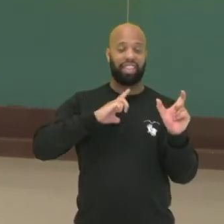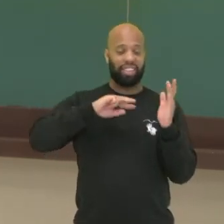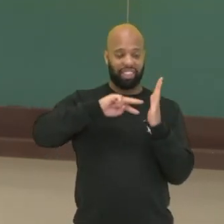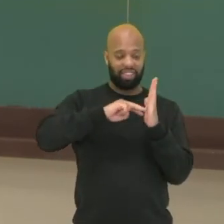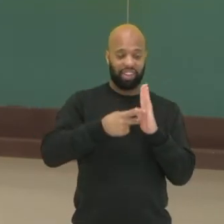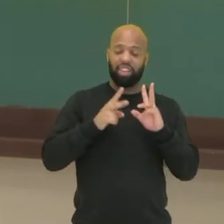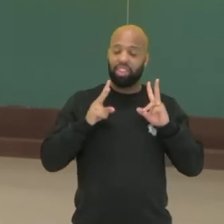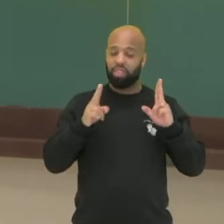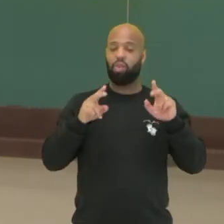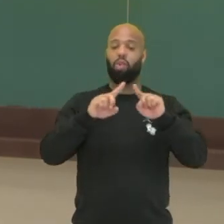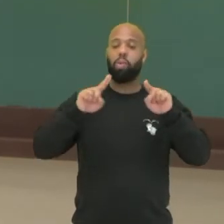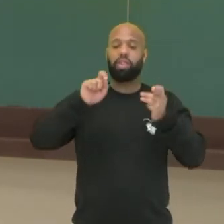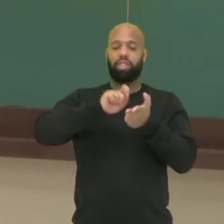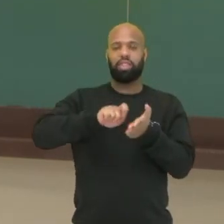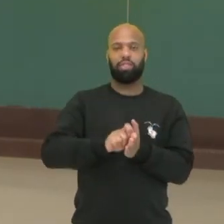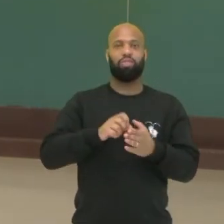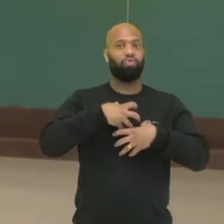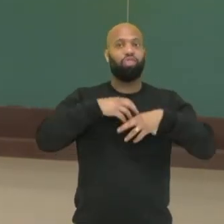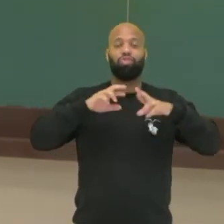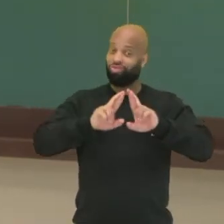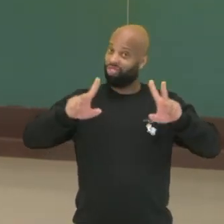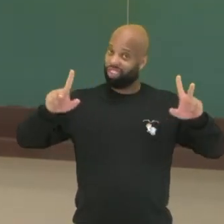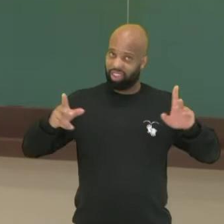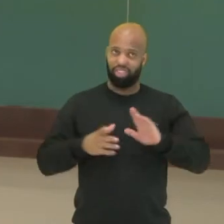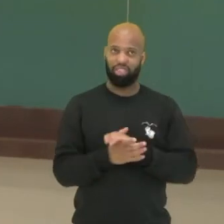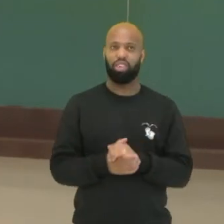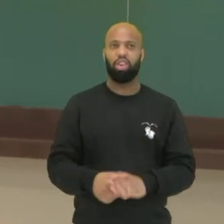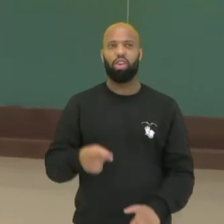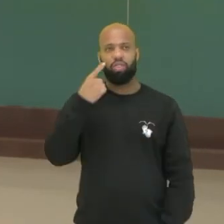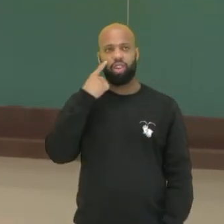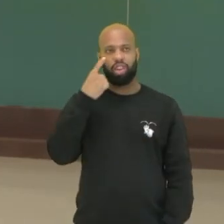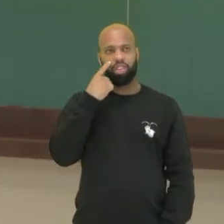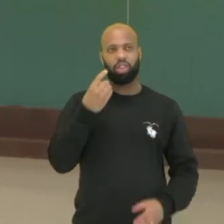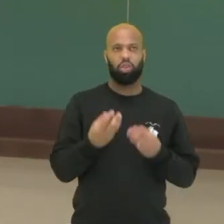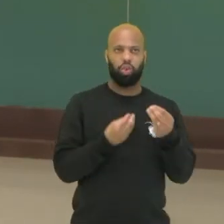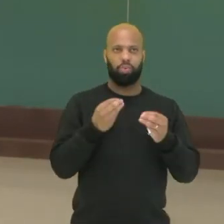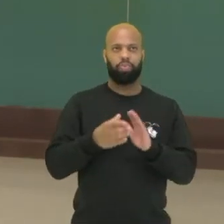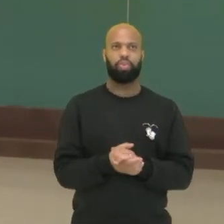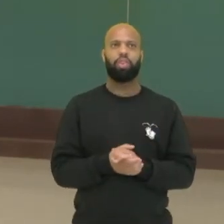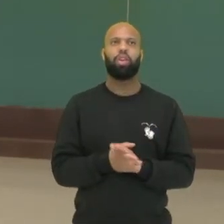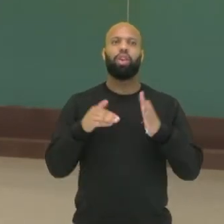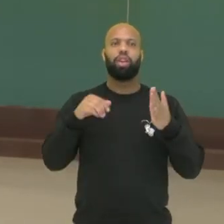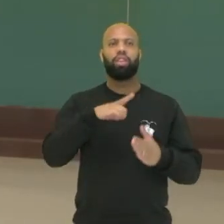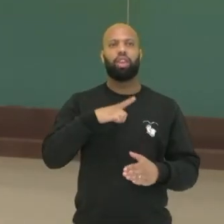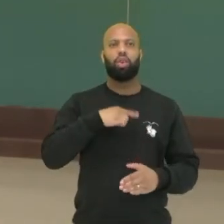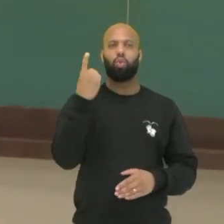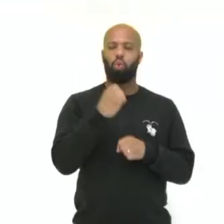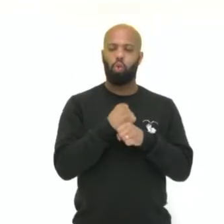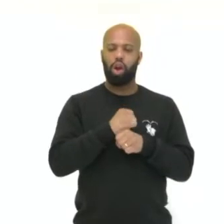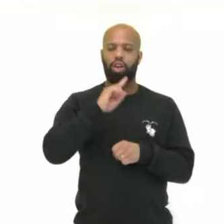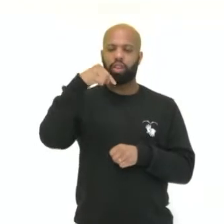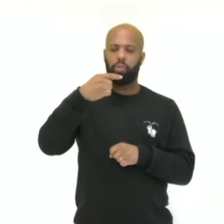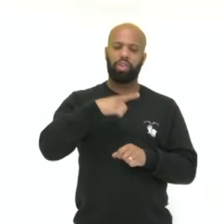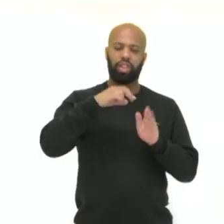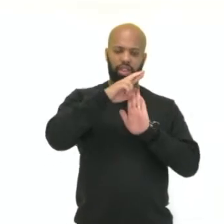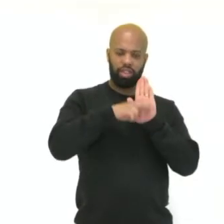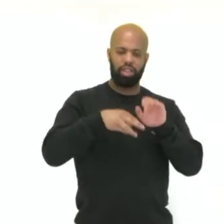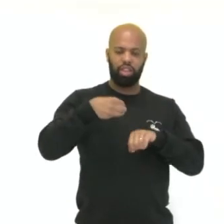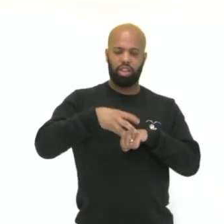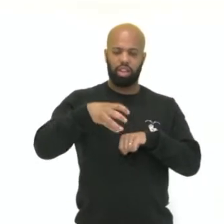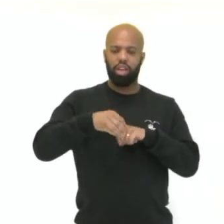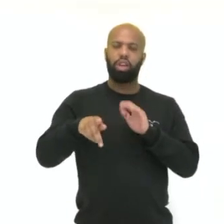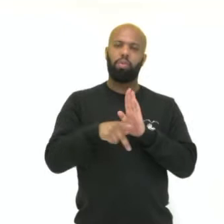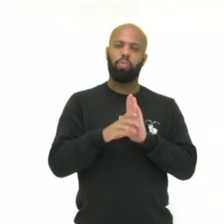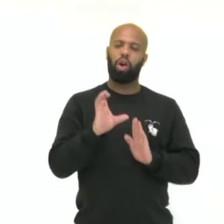que fique a regulamentação, vamos ler, acompanha comigo como é que ficaria. Mais de um ano após a regulamentação no Conselho Nacional